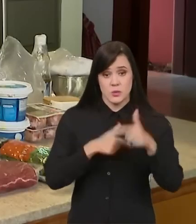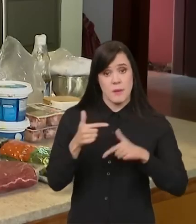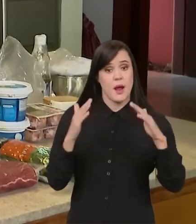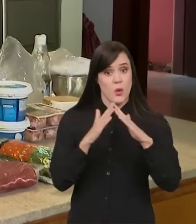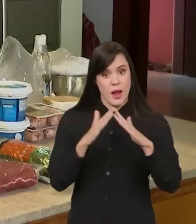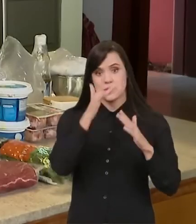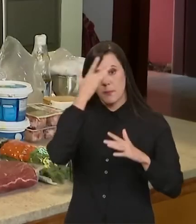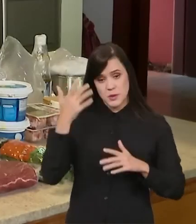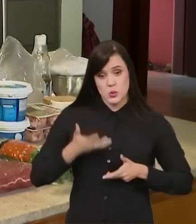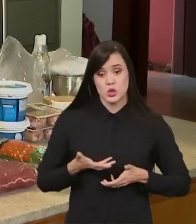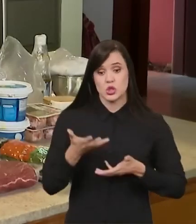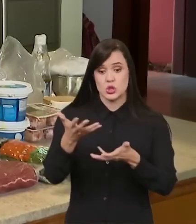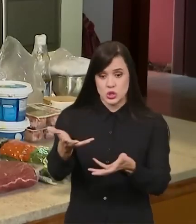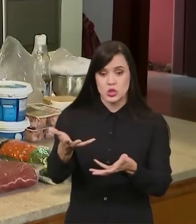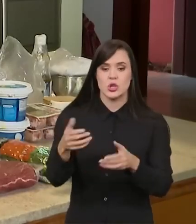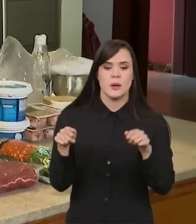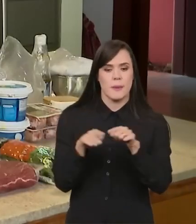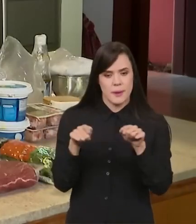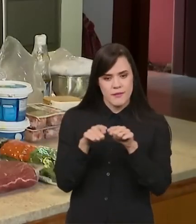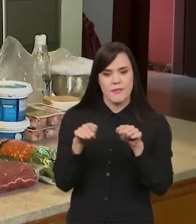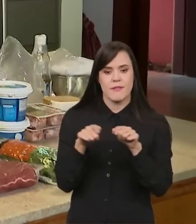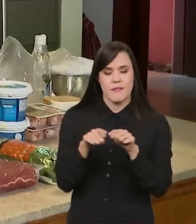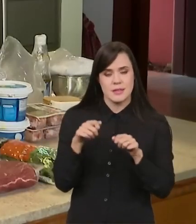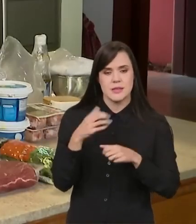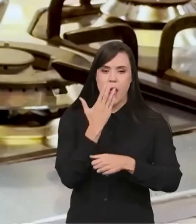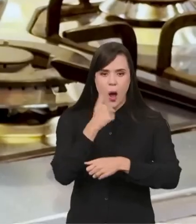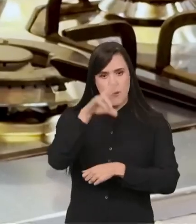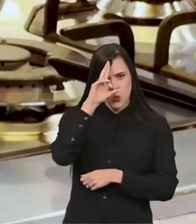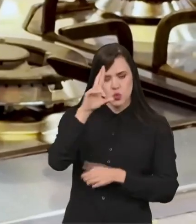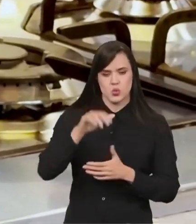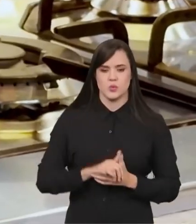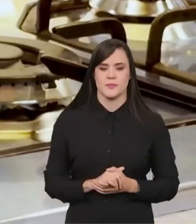para a gente fazer o almoço.